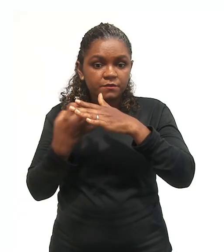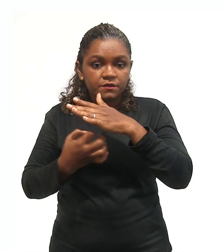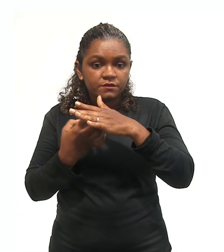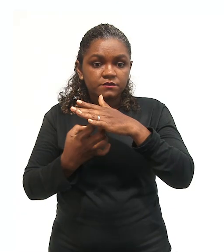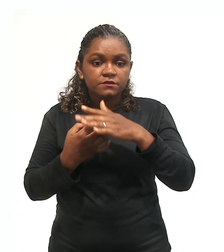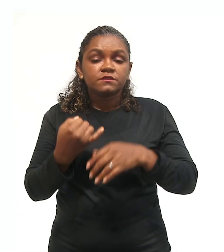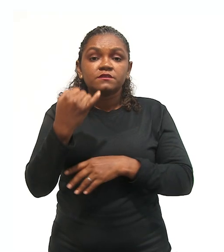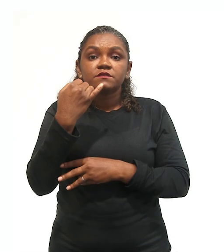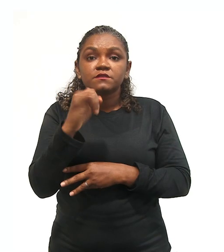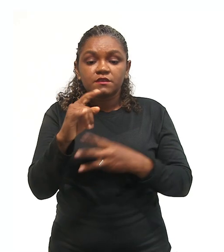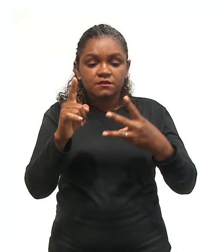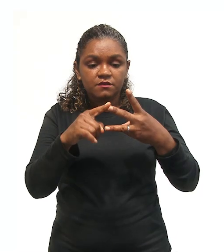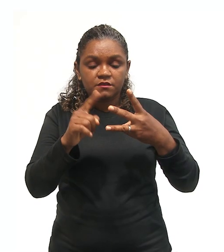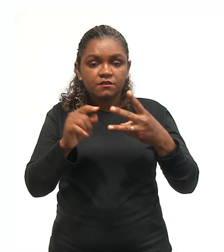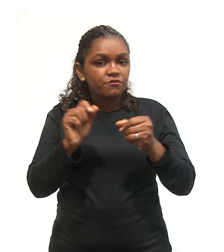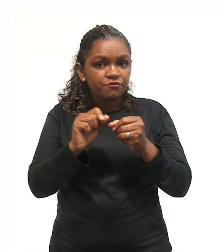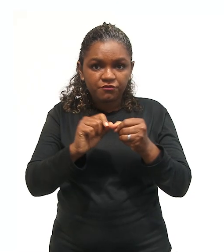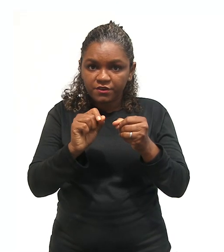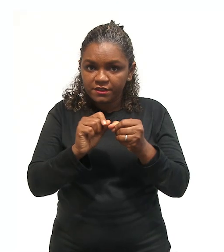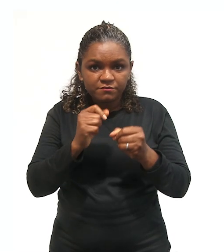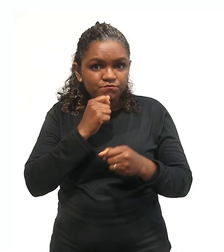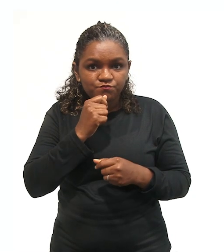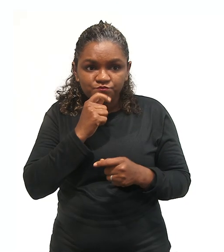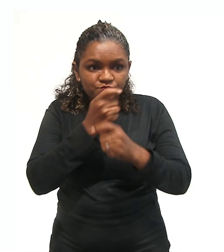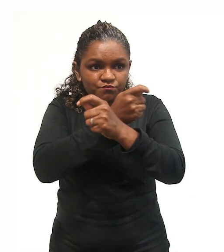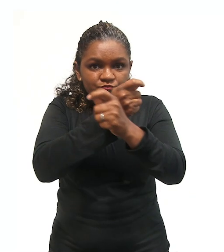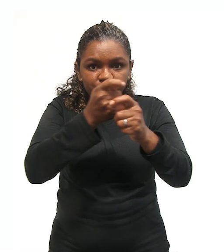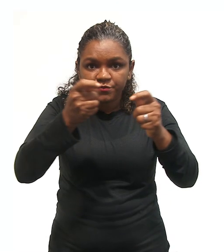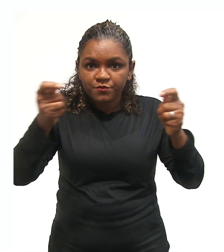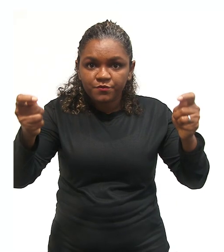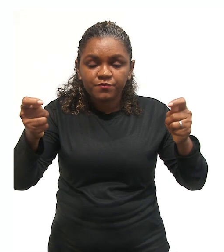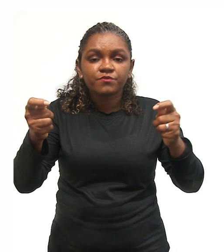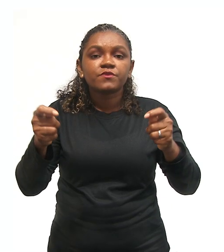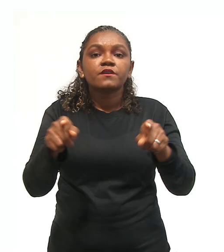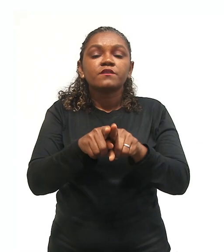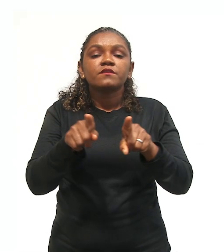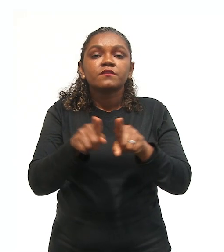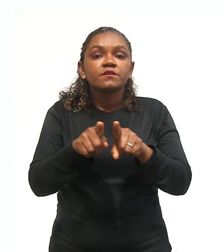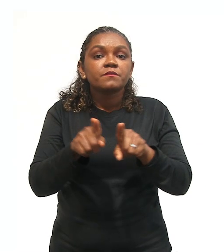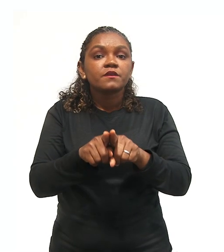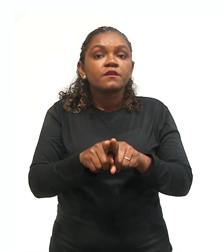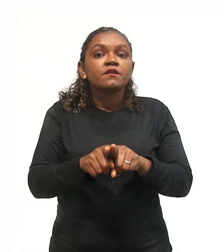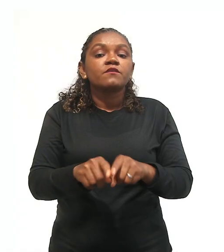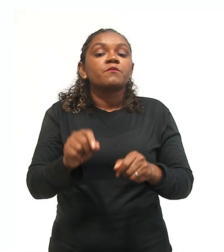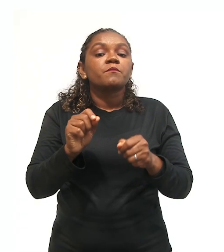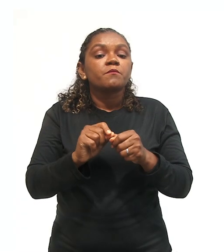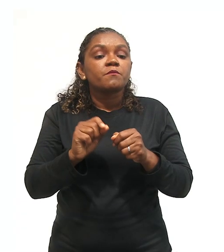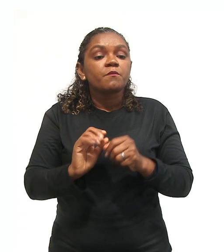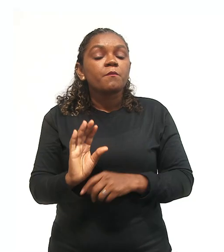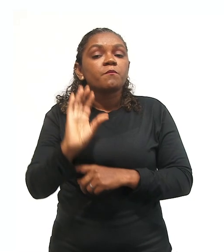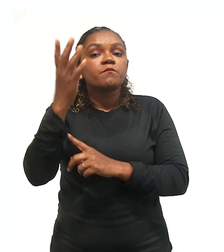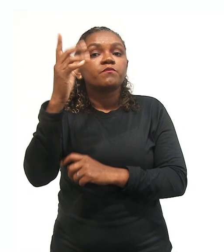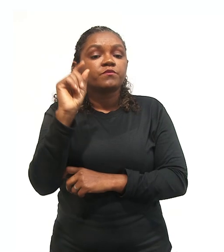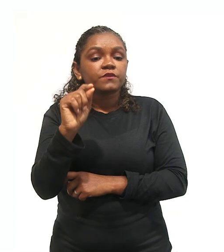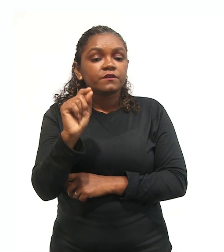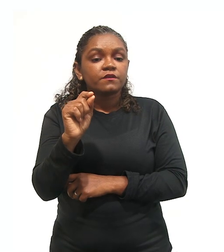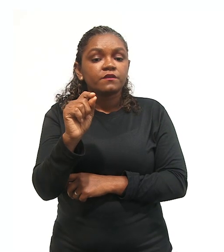devida liquidação, sem realizar todos os pagamentos aos seus devedores, pode levar